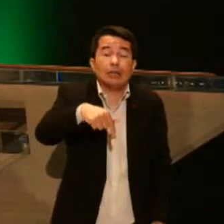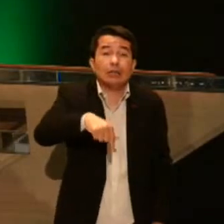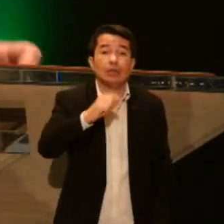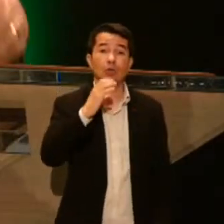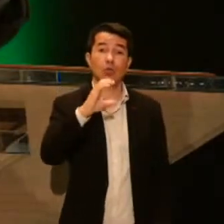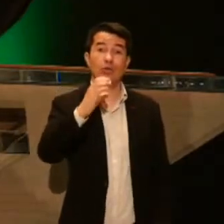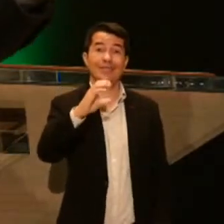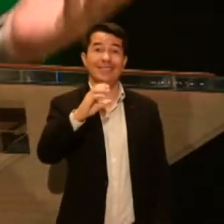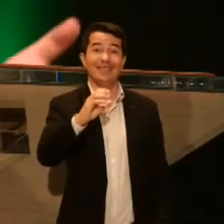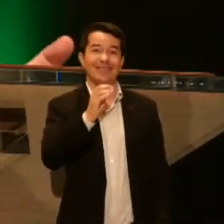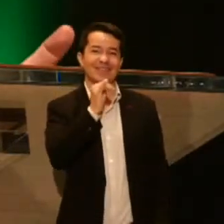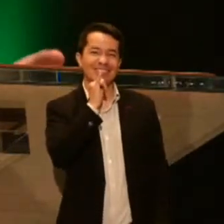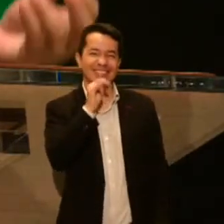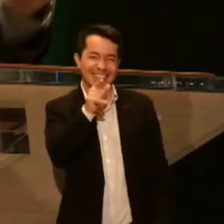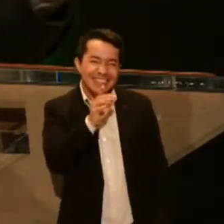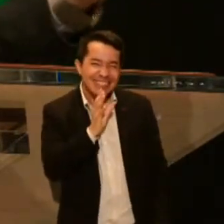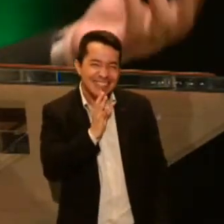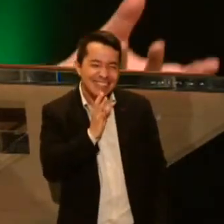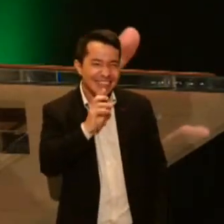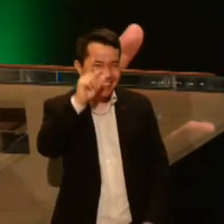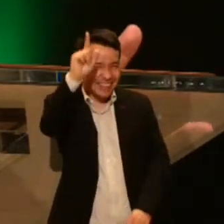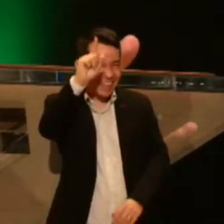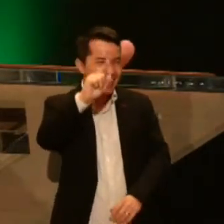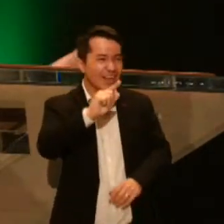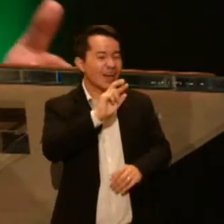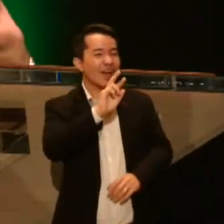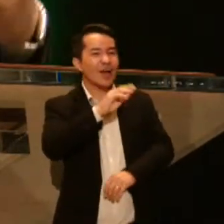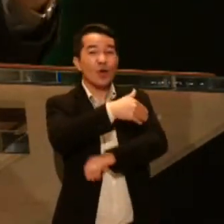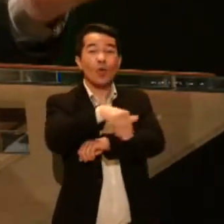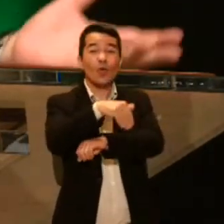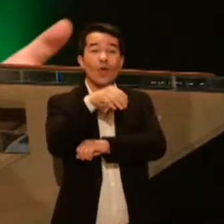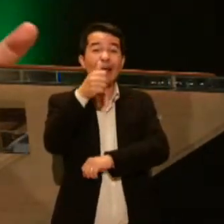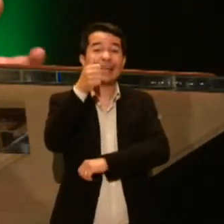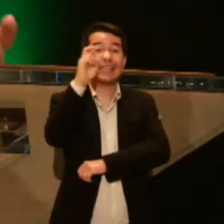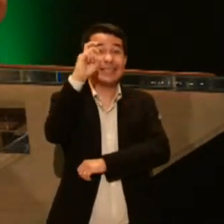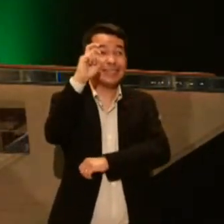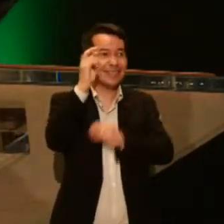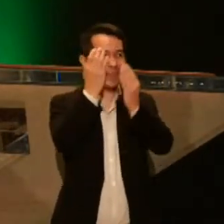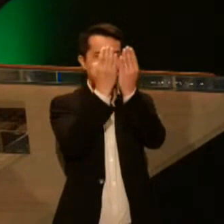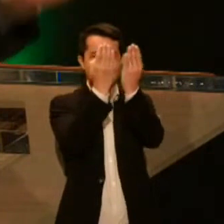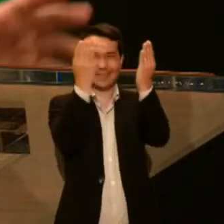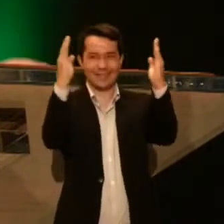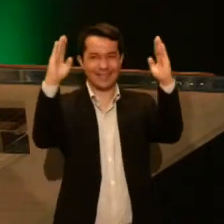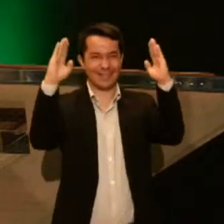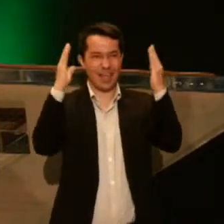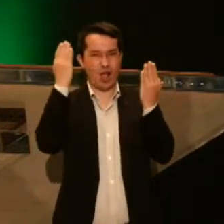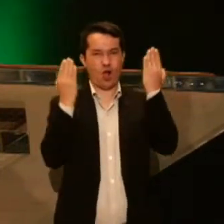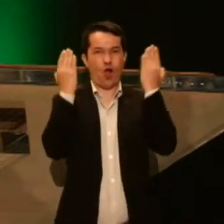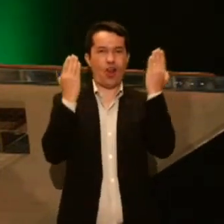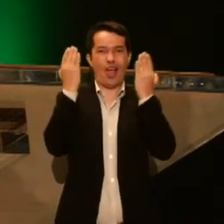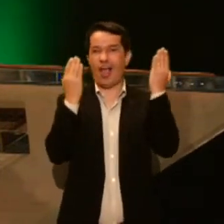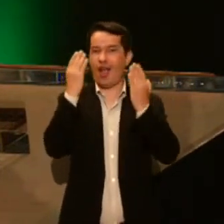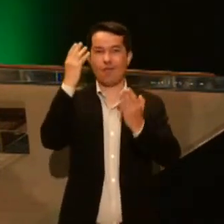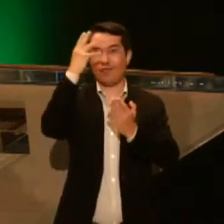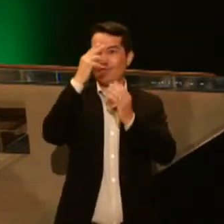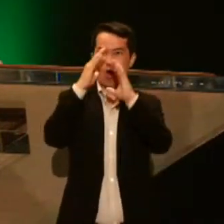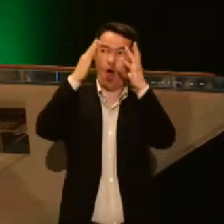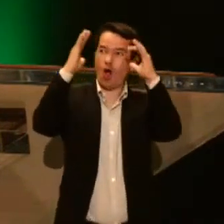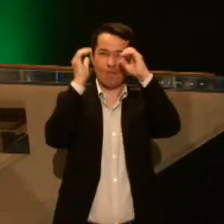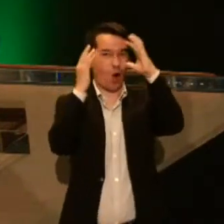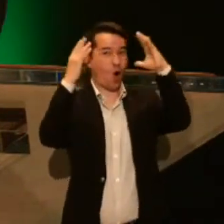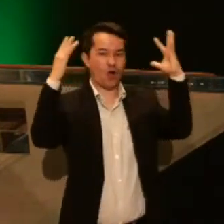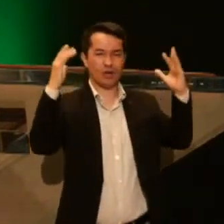o show que acontece no Palácio Avenida, né? Já há muitos anos, eu acho que quase 30 anos, que esse